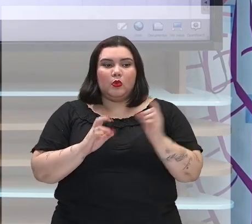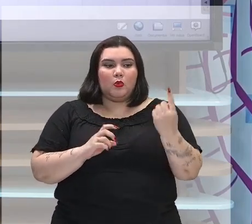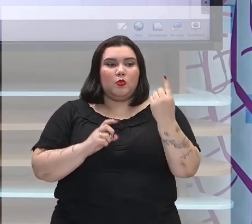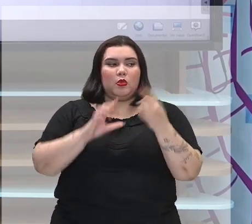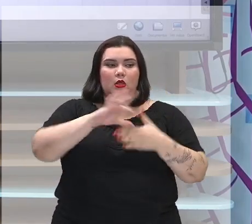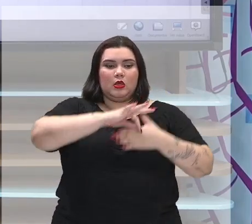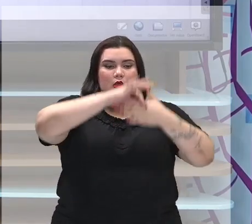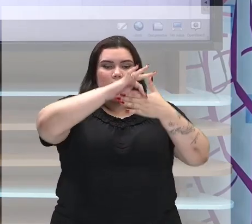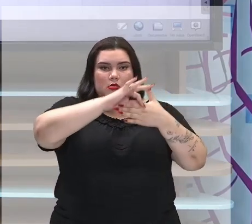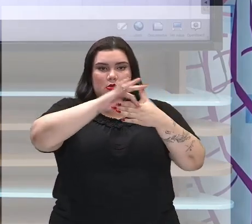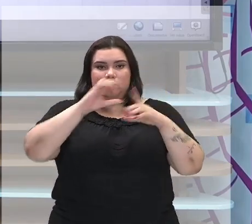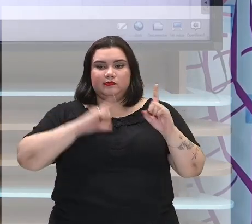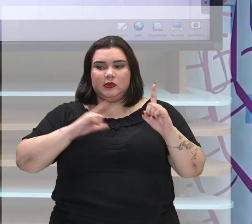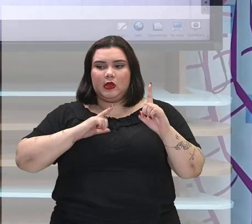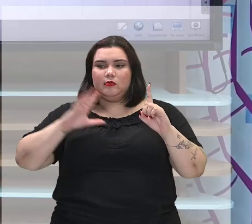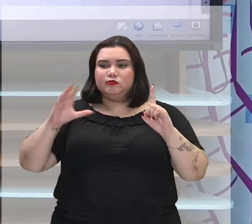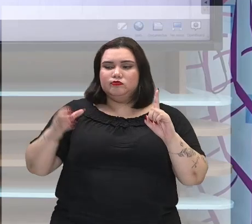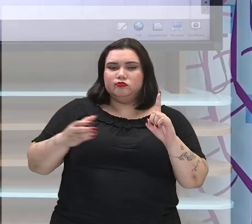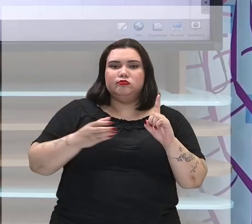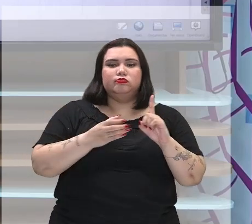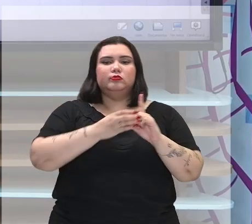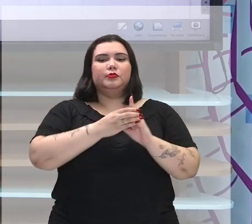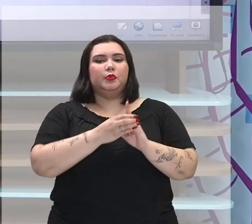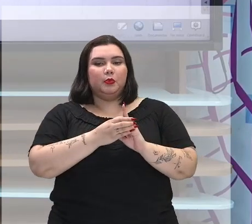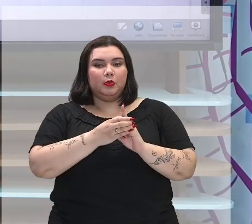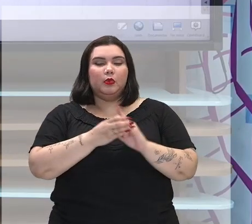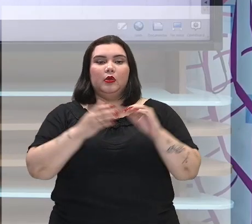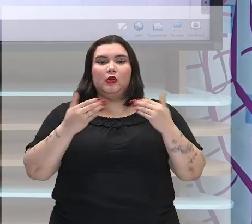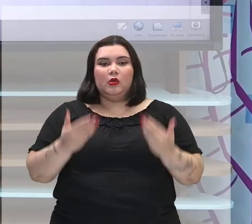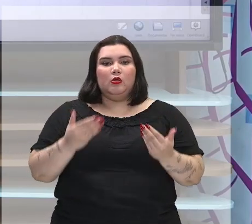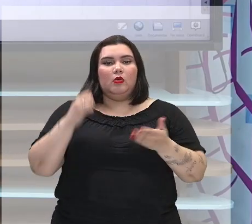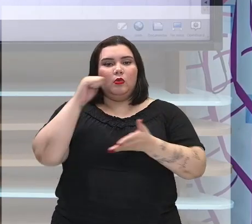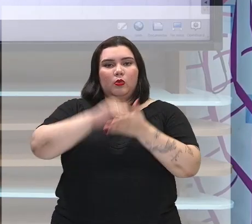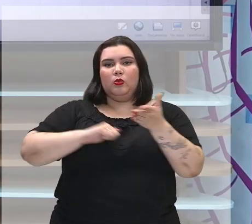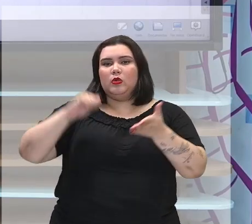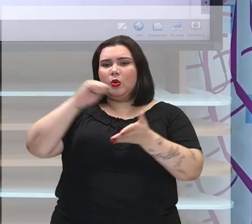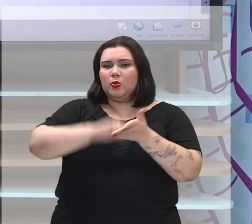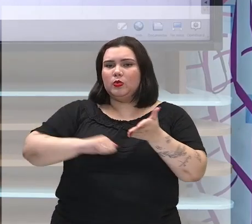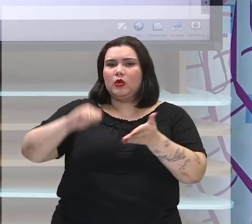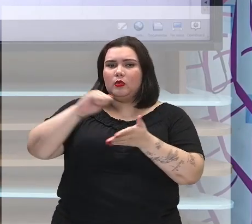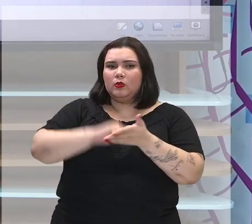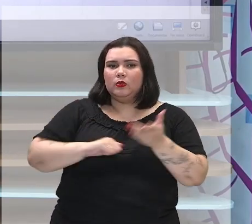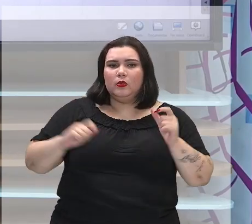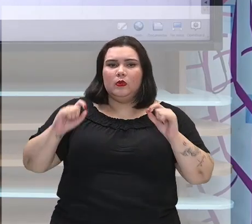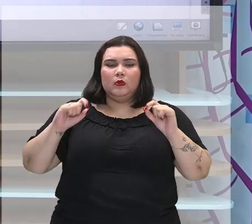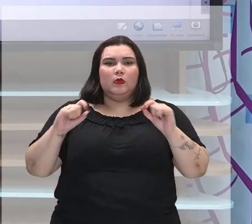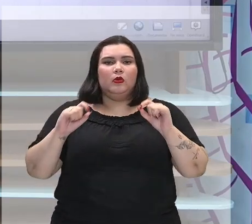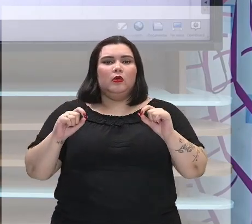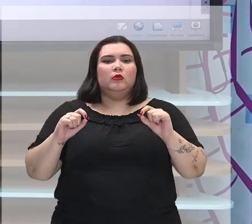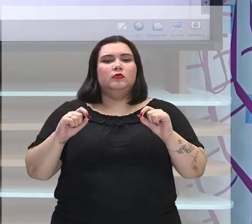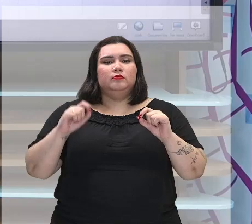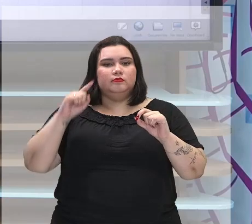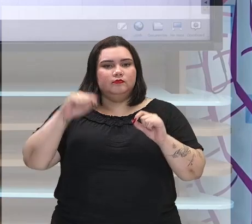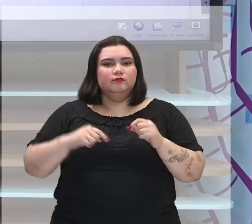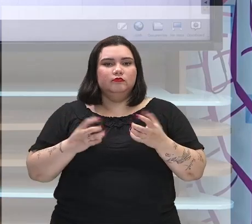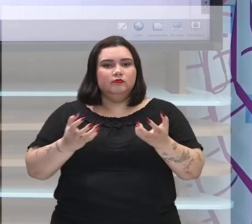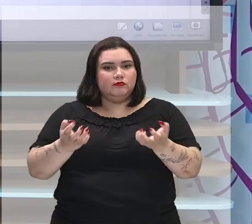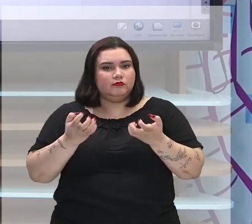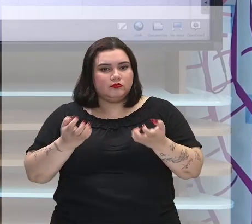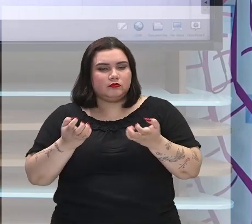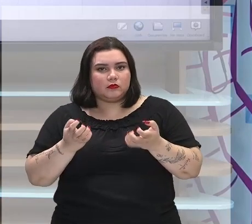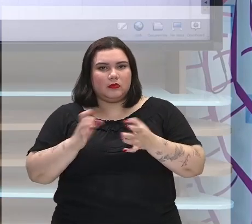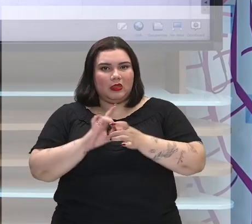Toussaint, e vá em busca justamente da quebra com